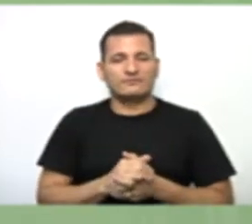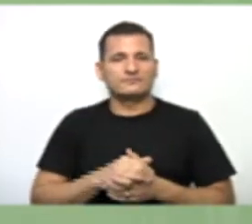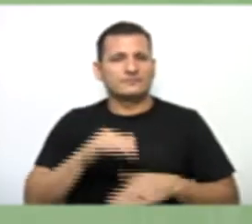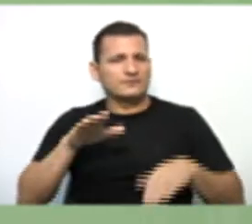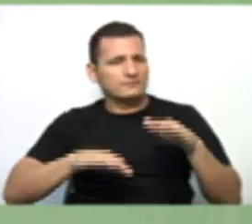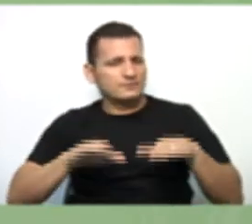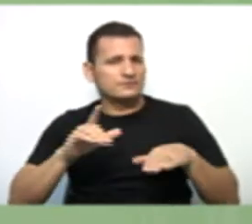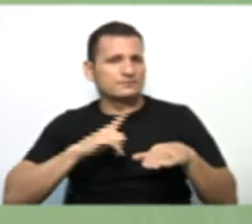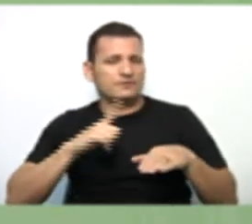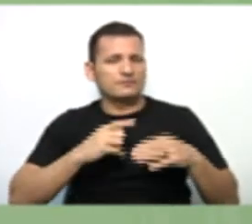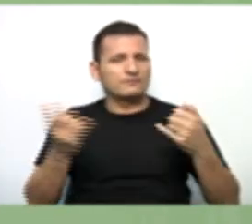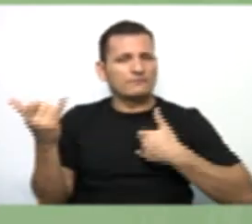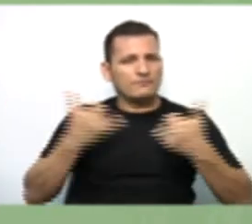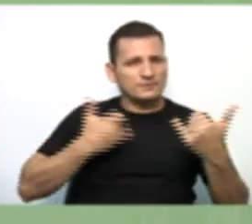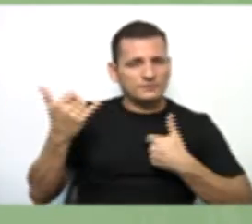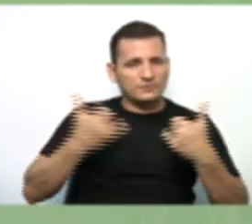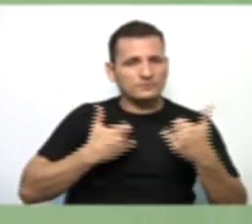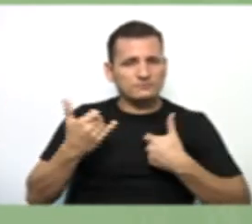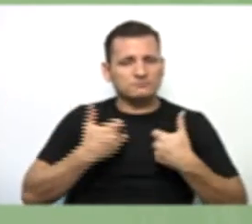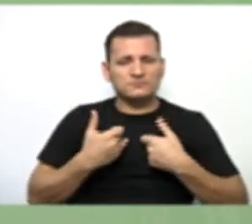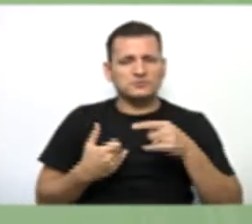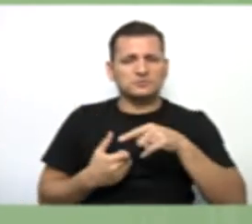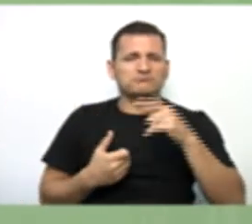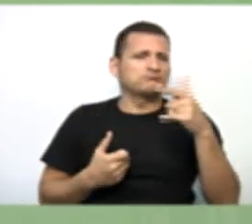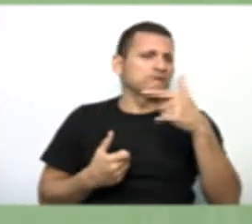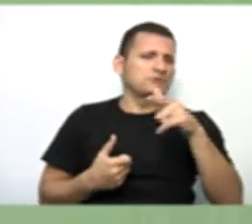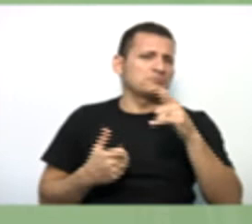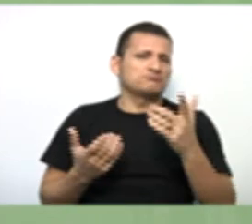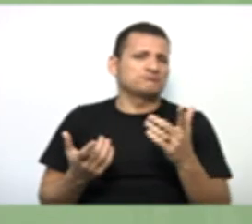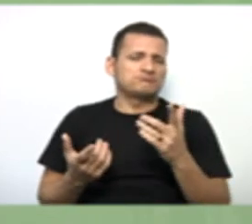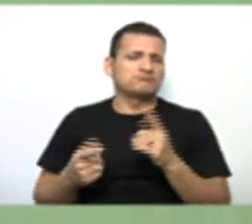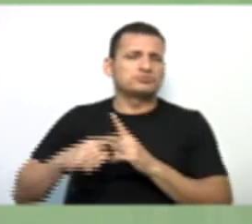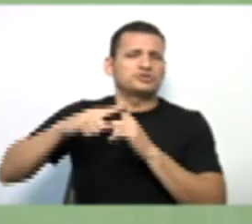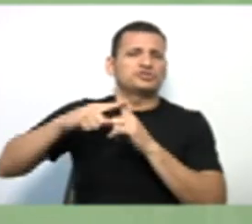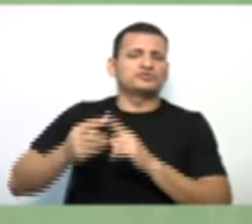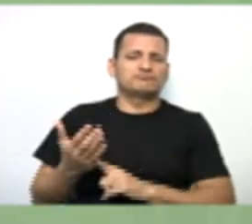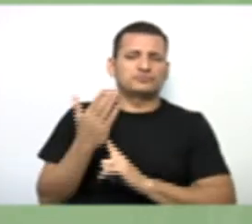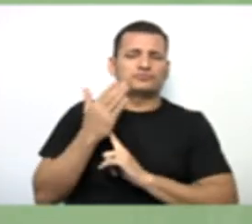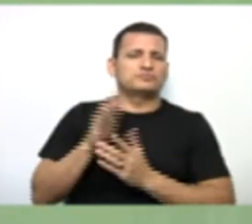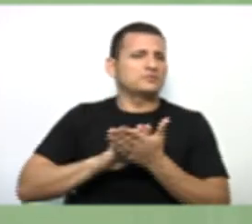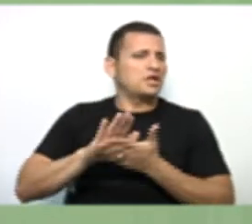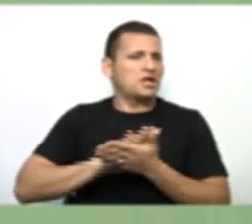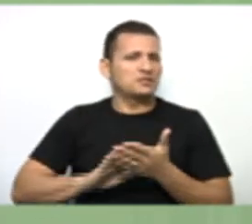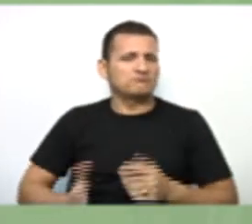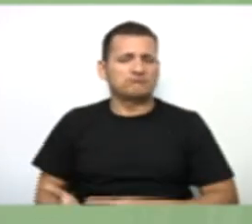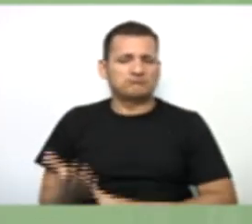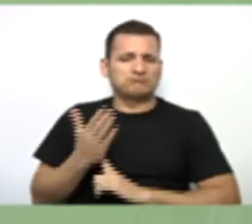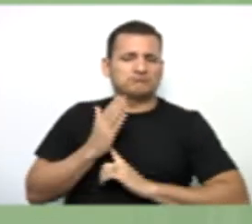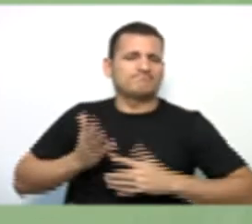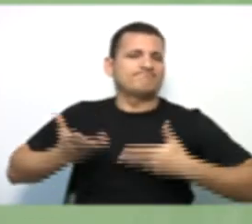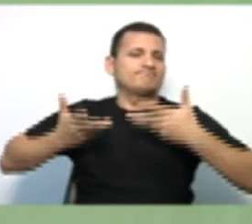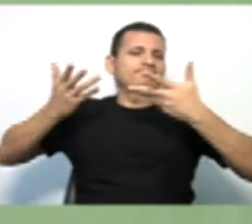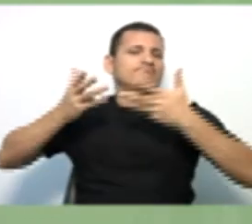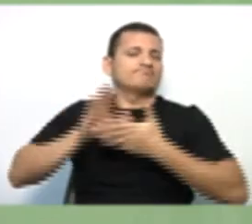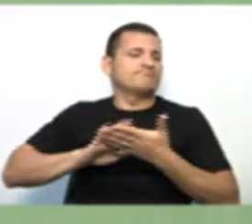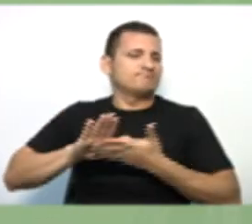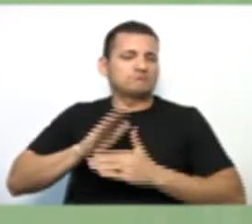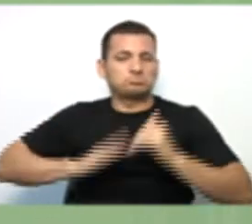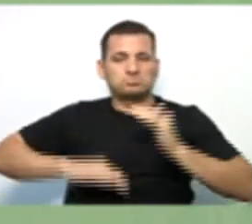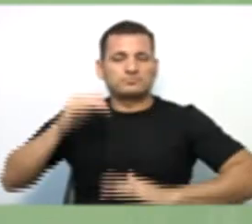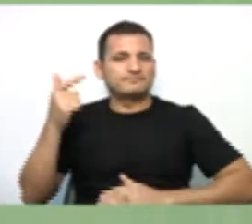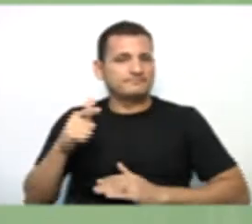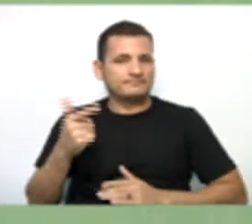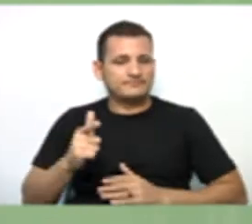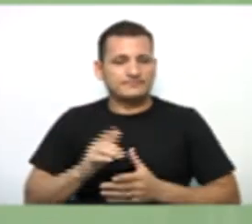chegam informações para a gente que, na verdade, não traz nenhum benefício, nenhum tipo de engrandecimento profissional. Por